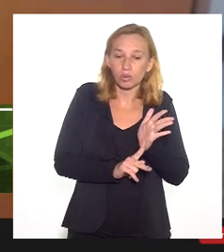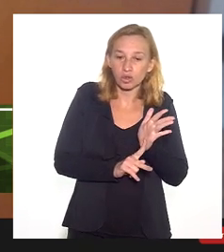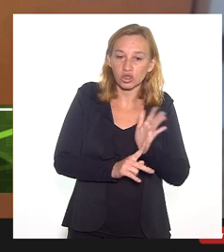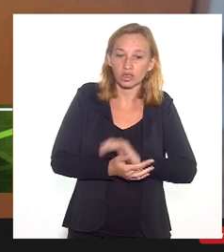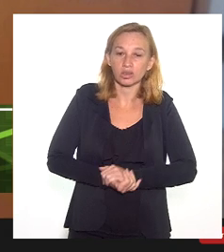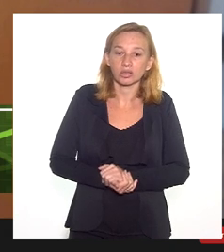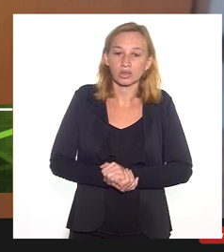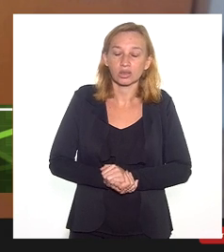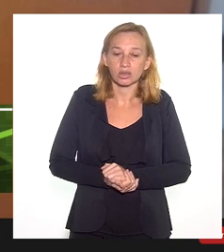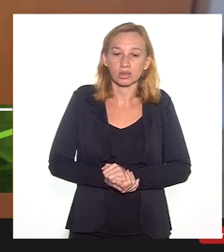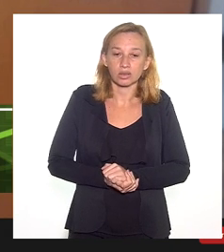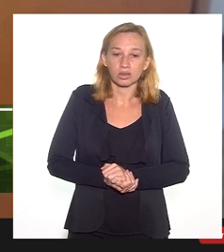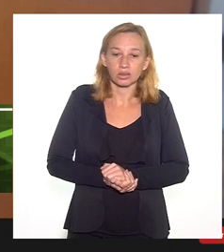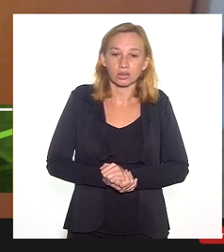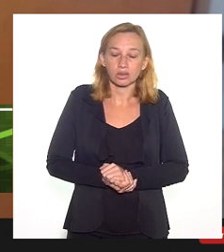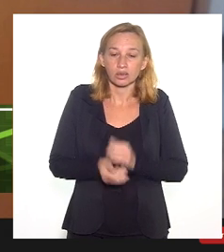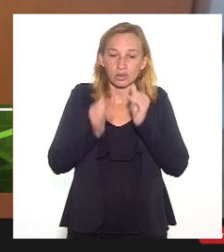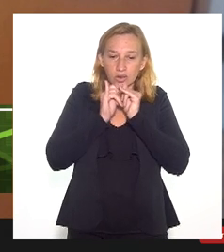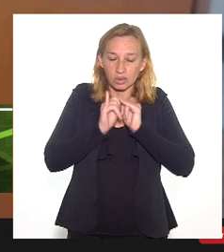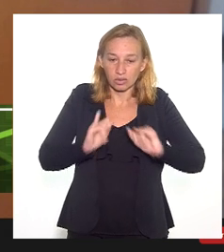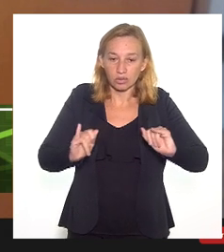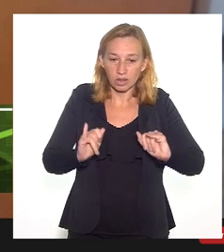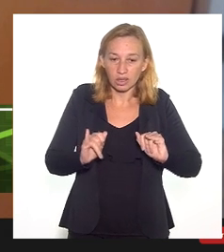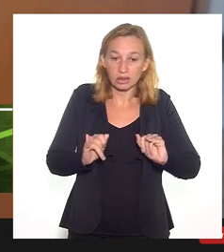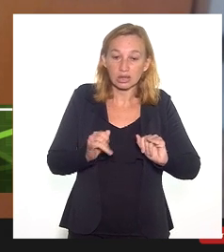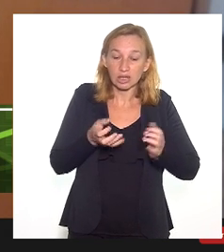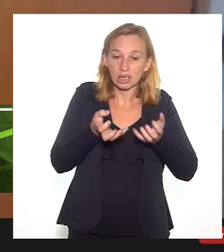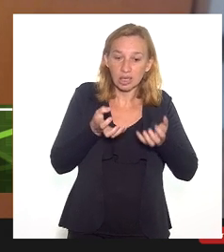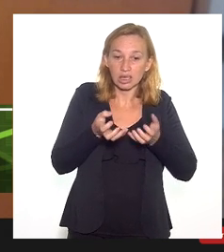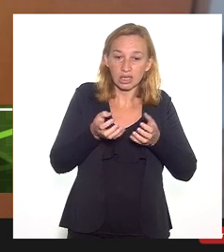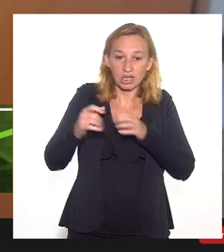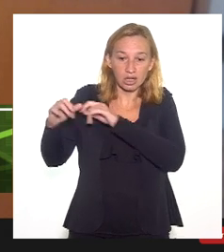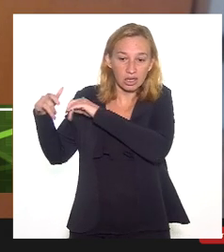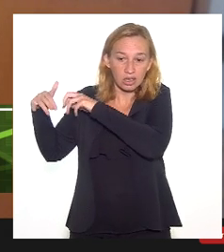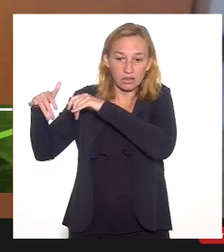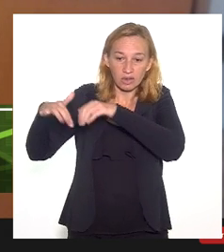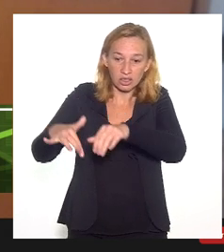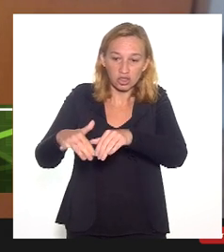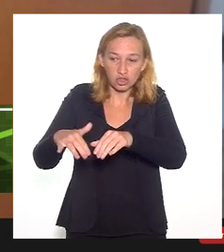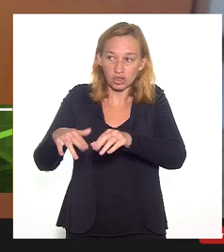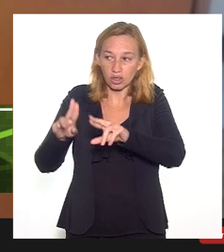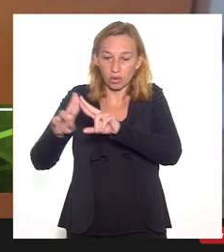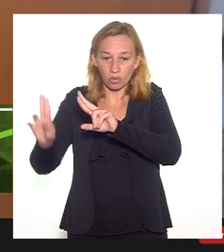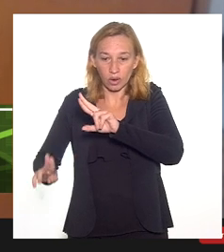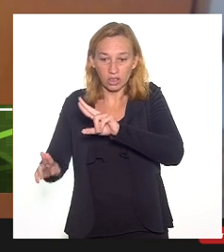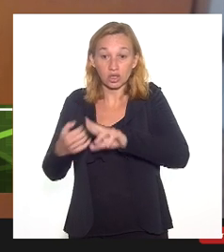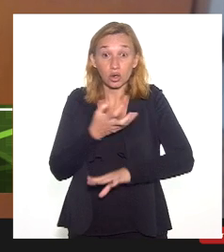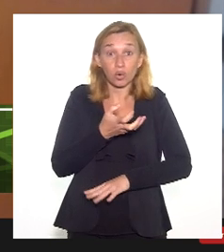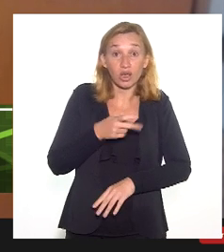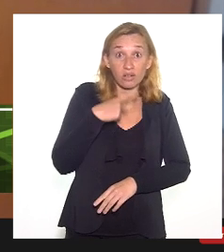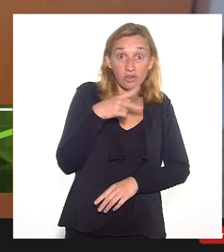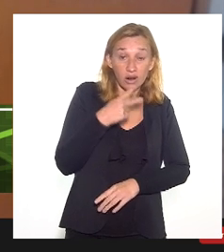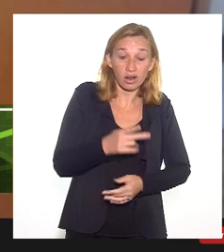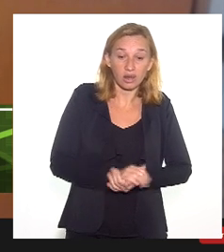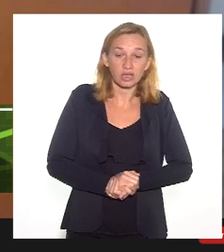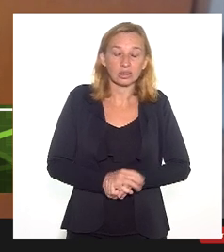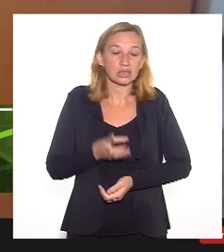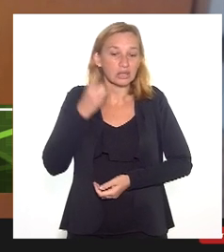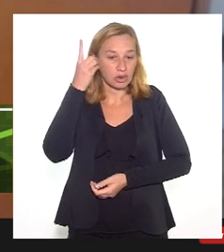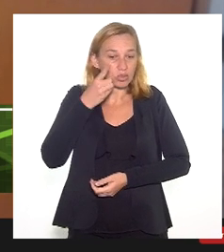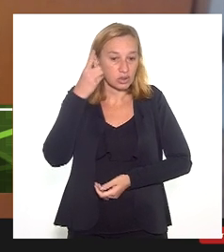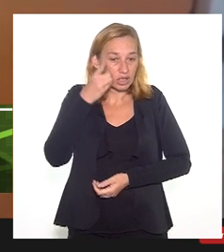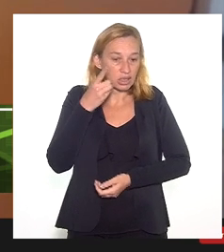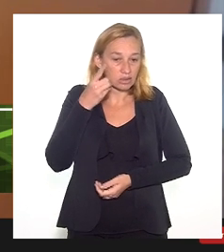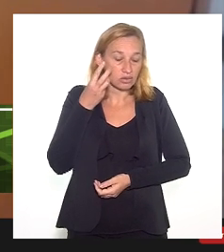semana em que foi divulgada a notícia, tentou invadir a UERJ. E eu quero dizer, deputado